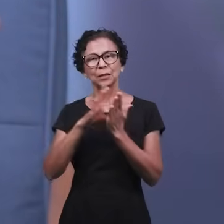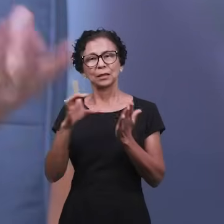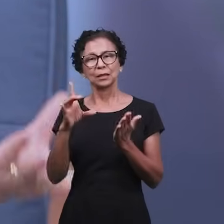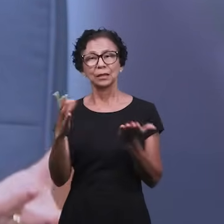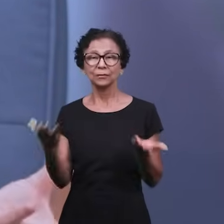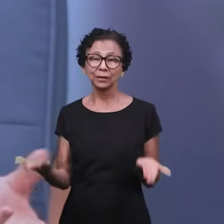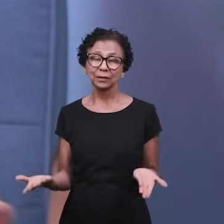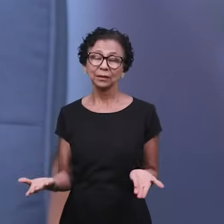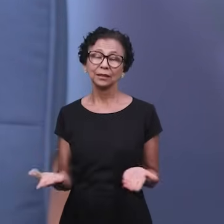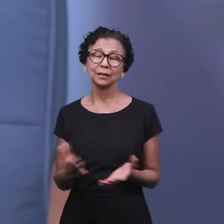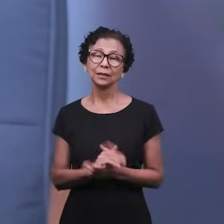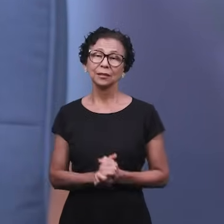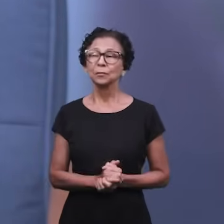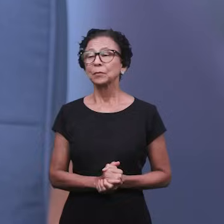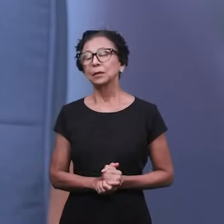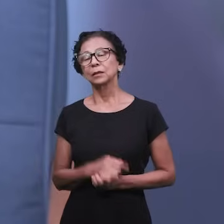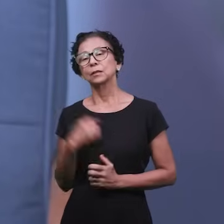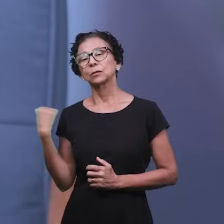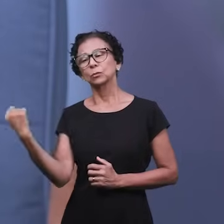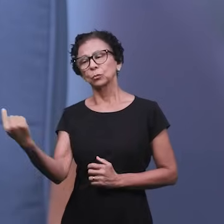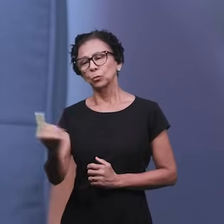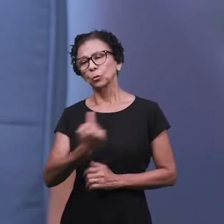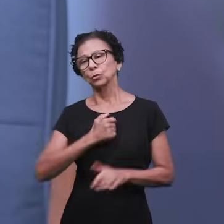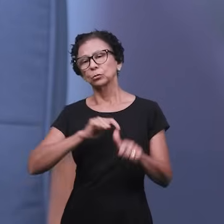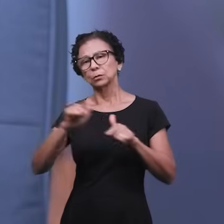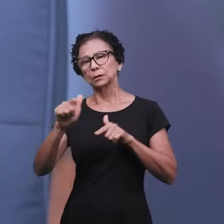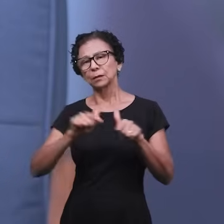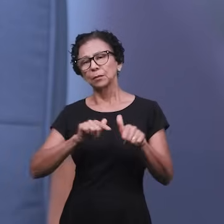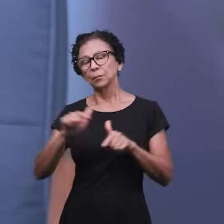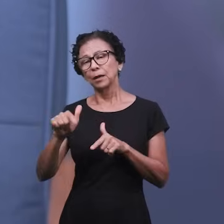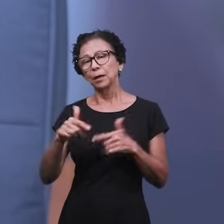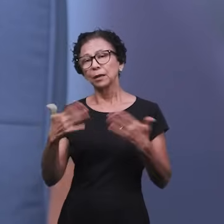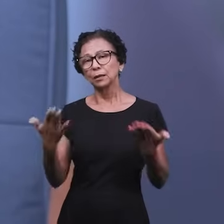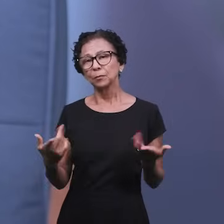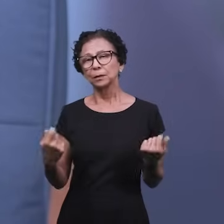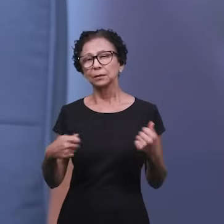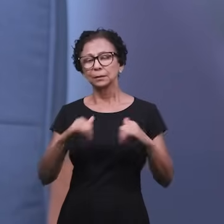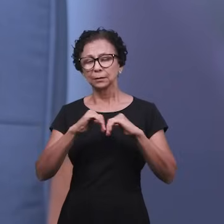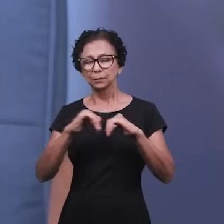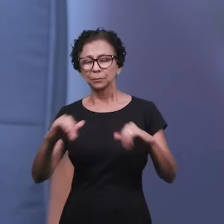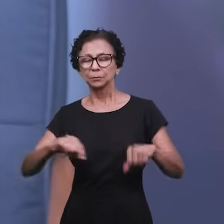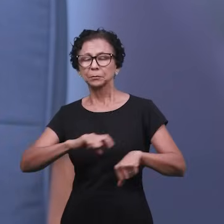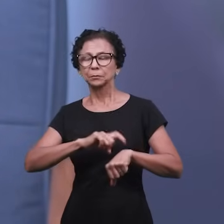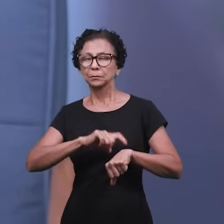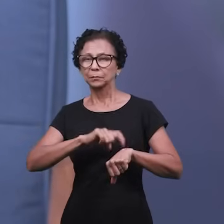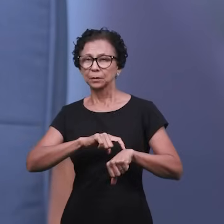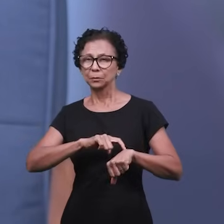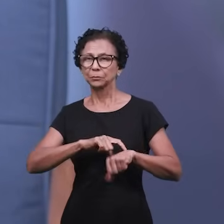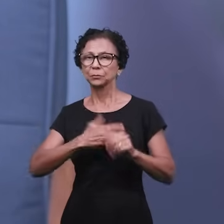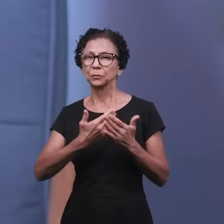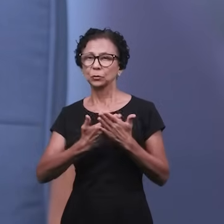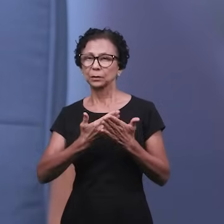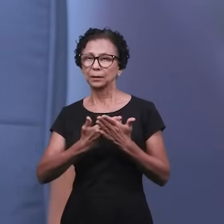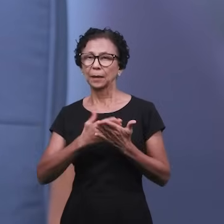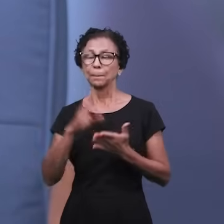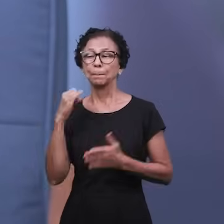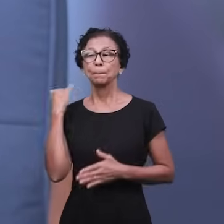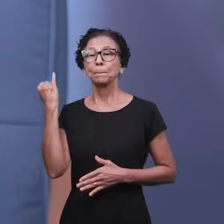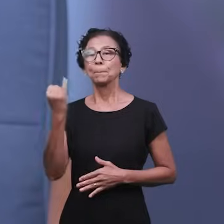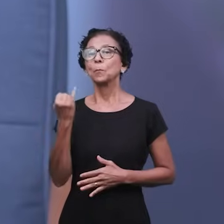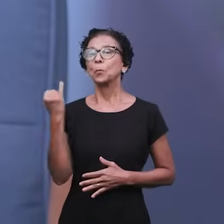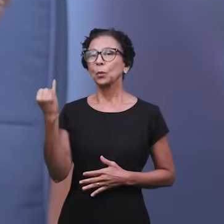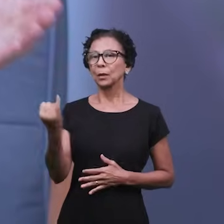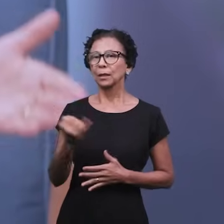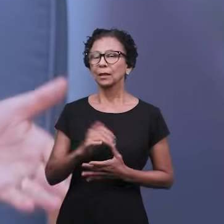Todos trabalham, todos, né? O tempo é curto, mas qual o tempinho que a gente consegue parar para estudar? E o importante é